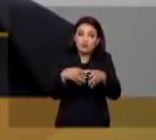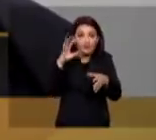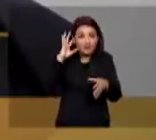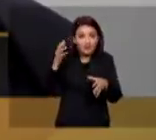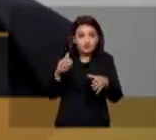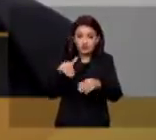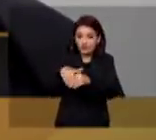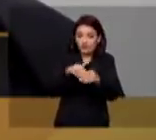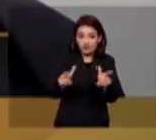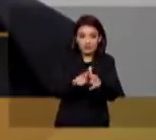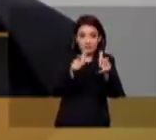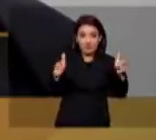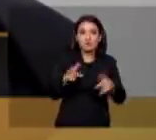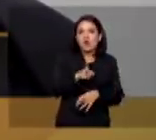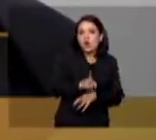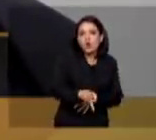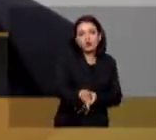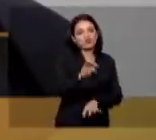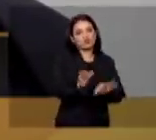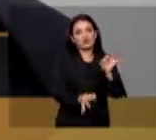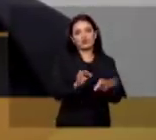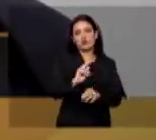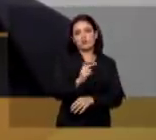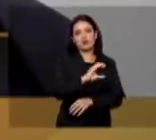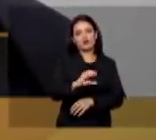ampla maioria, pelo prosseguimento do julgamento do HC